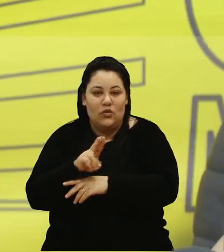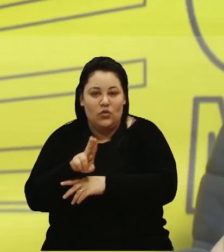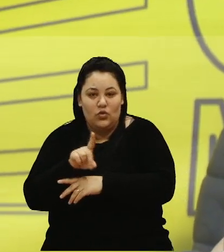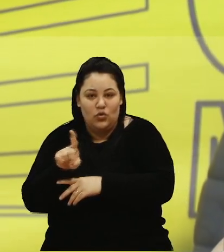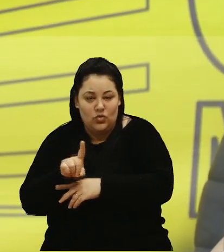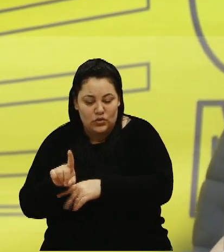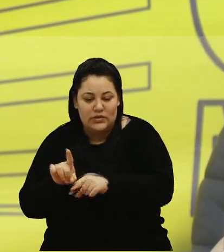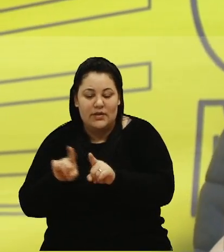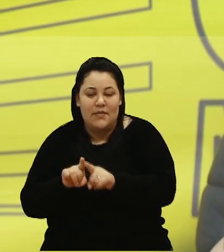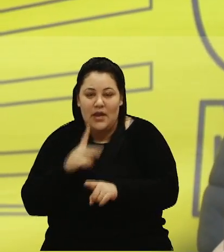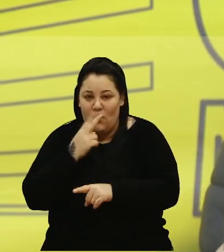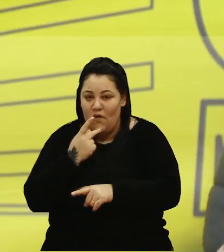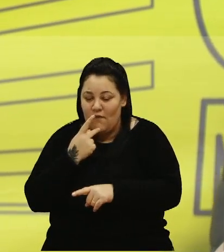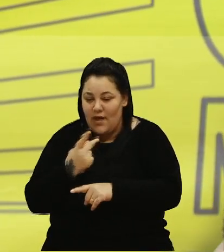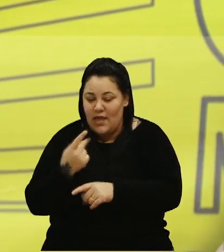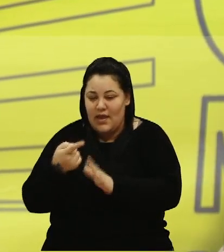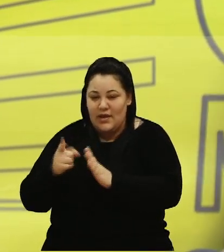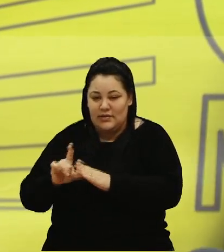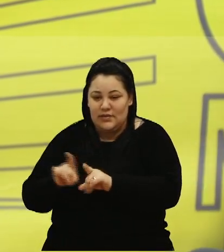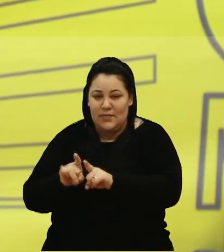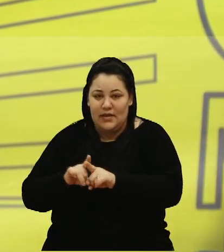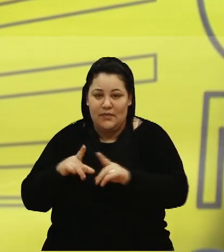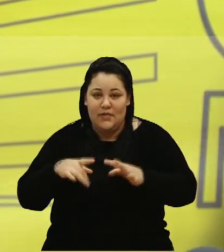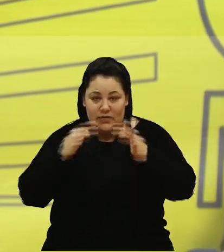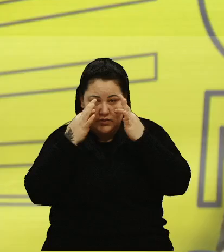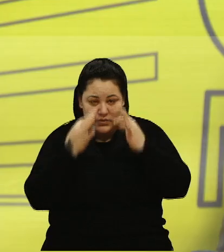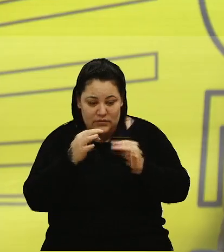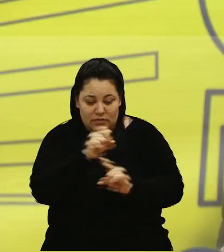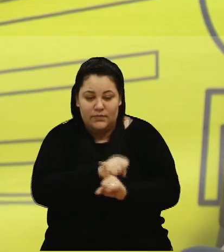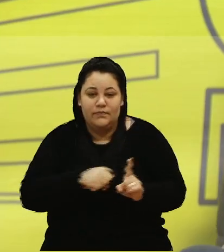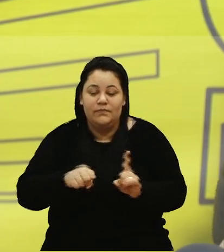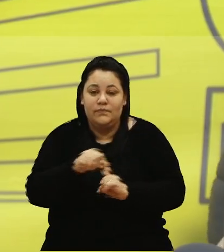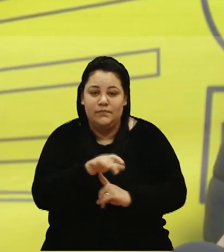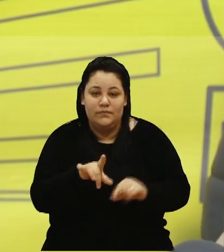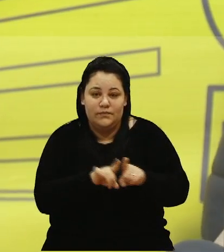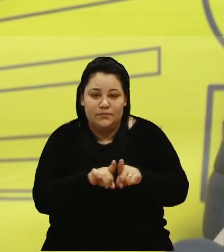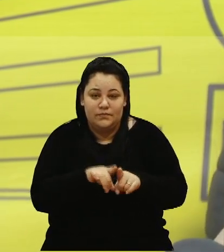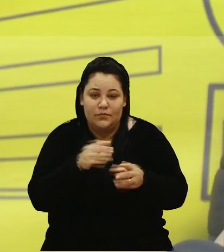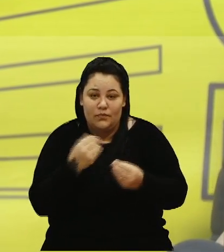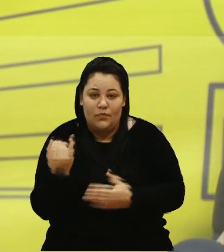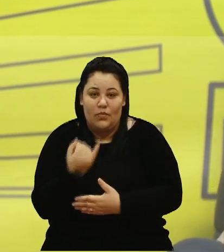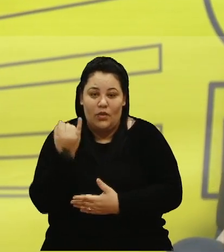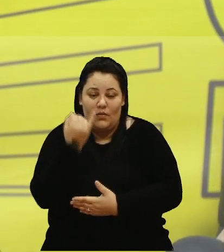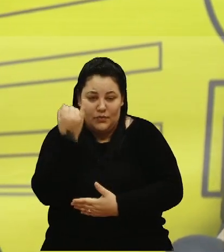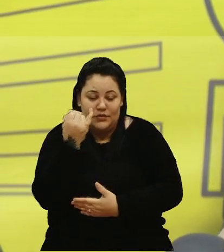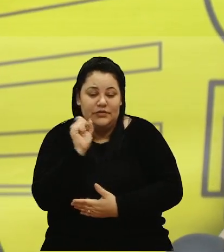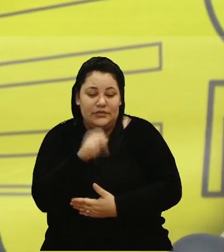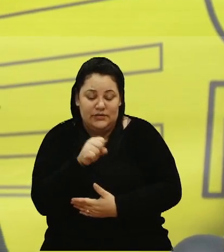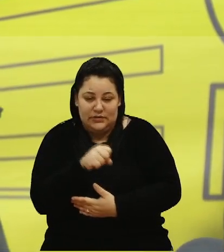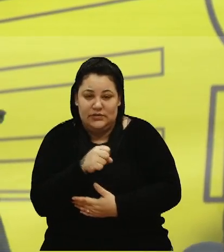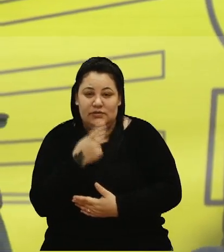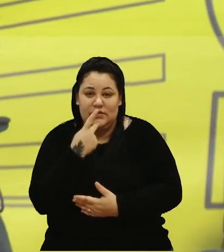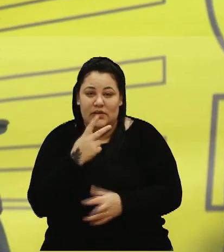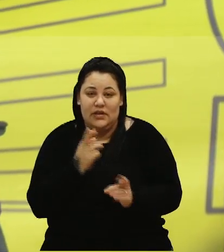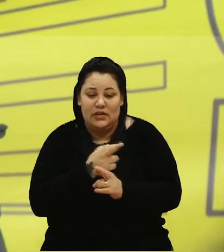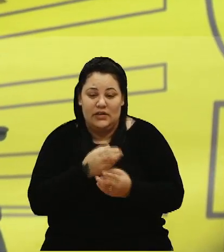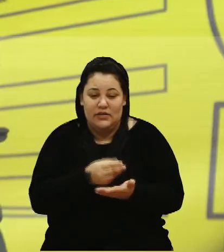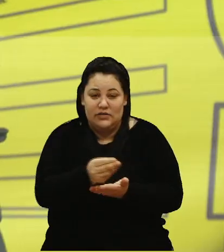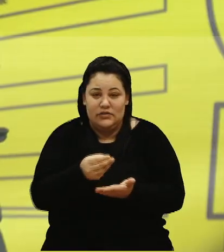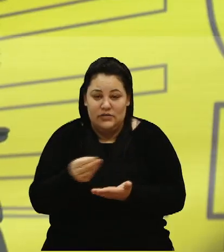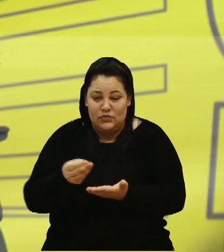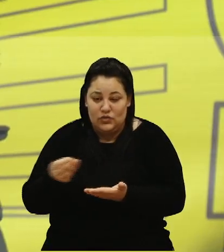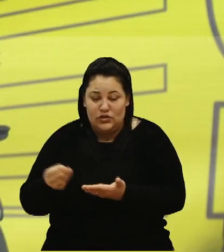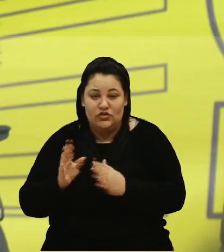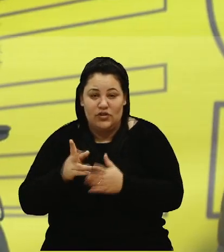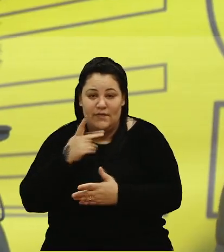e ela tem um olhar especial no sentido social. Isso é importante, então a questão social ela ajuda muito, vai ser distribuído, já mencionei